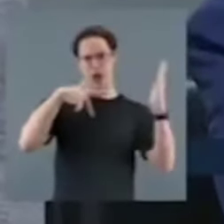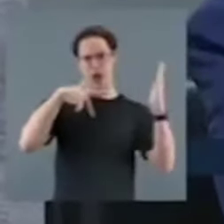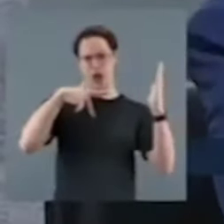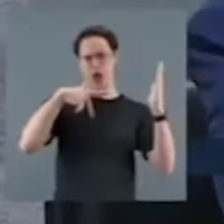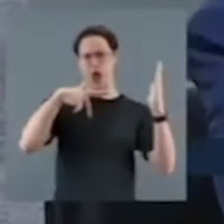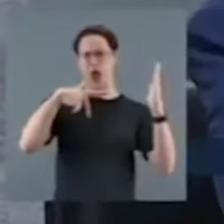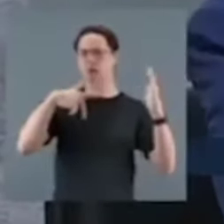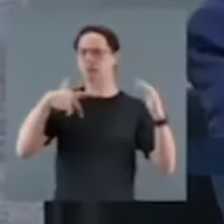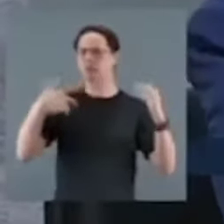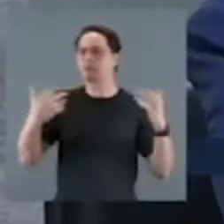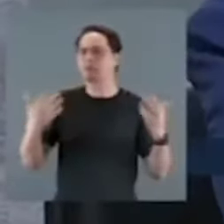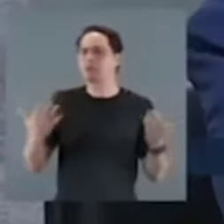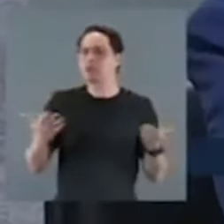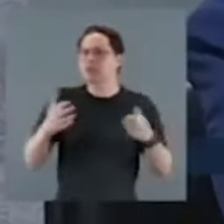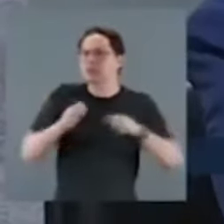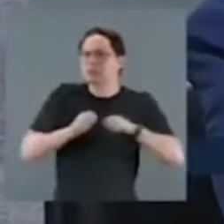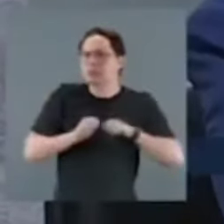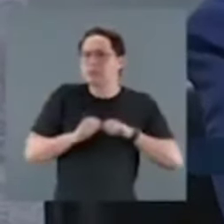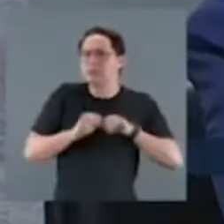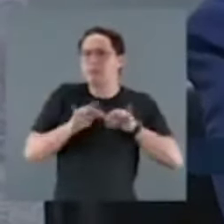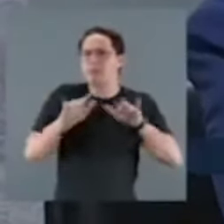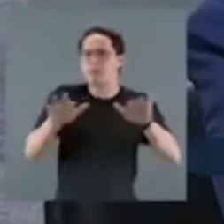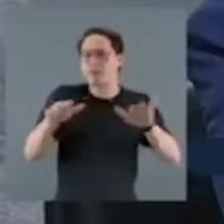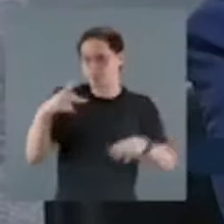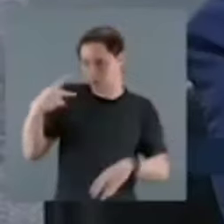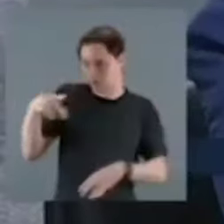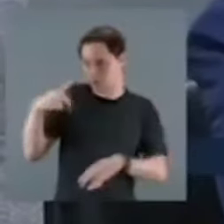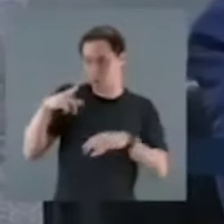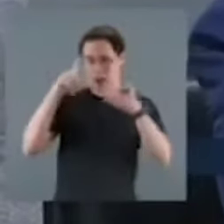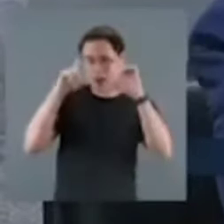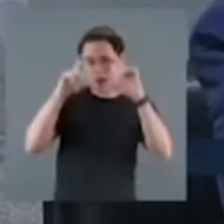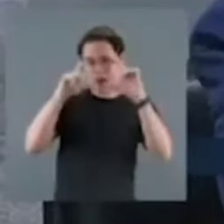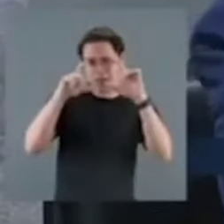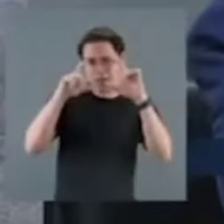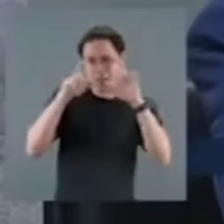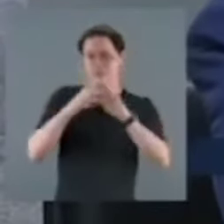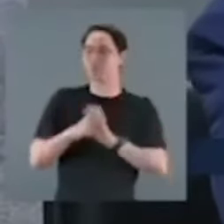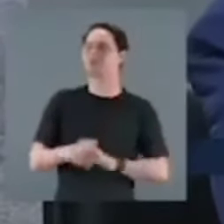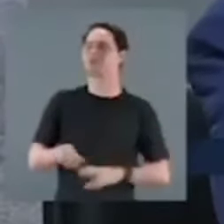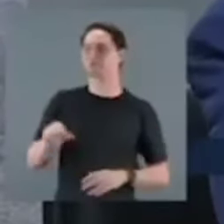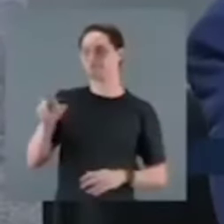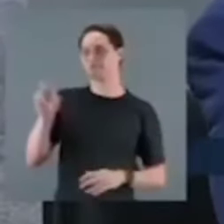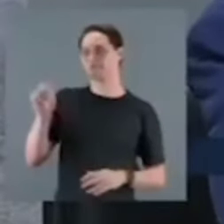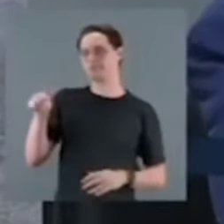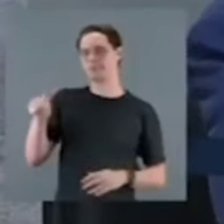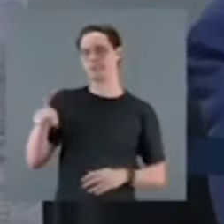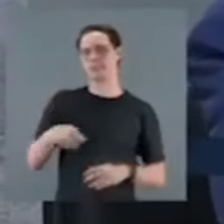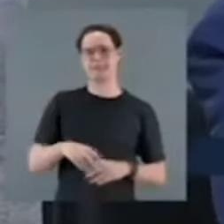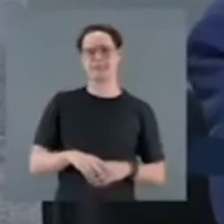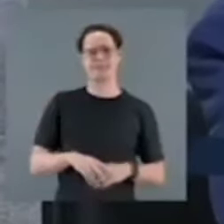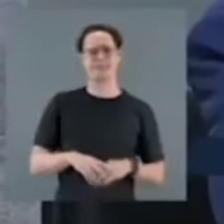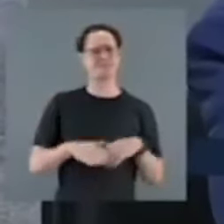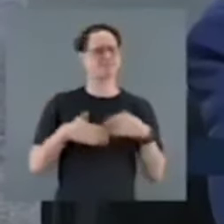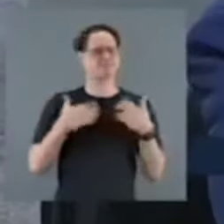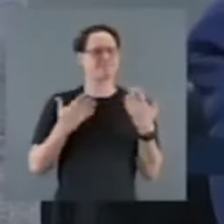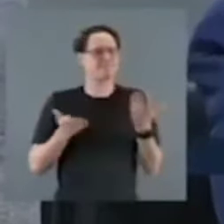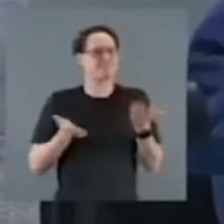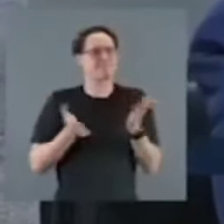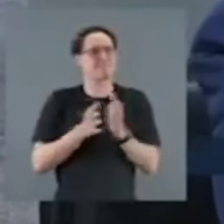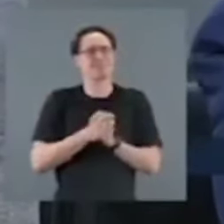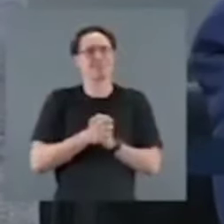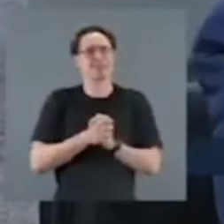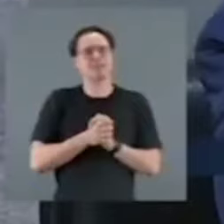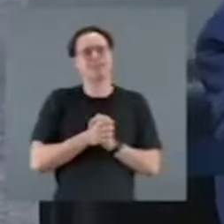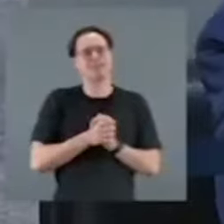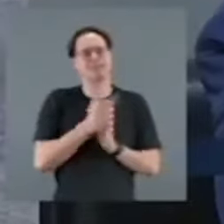bolsonaristas, saiu da câmera de Vossa Senhoria, sim ou não? Sim. Então não faz sentido o